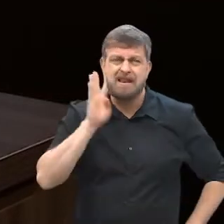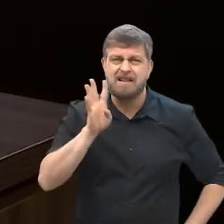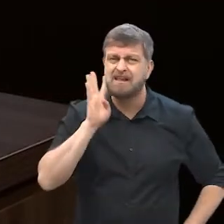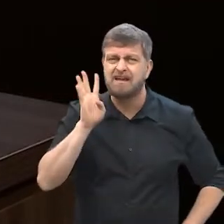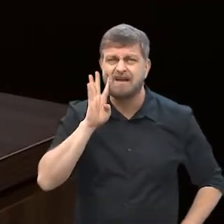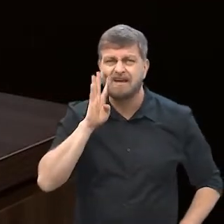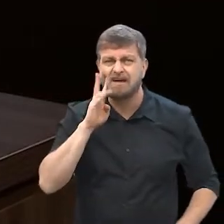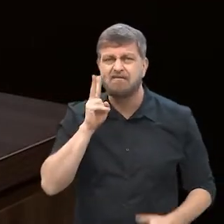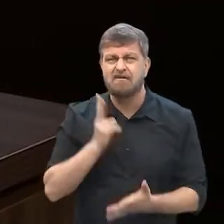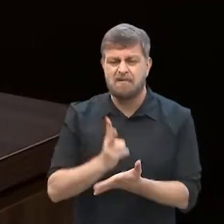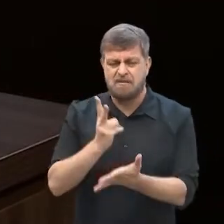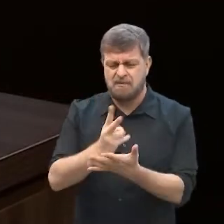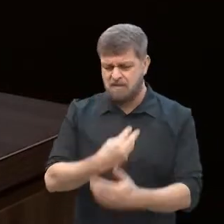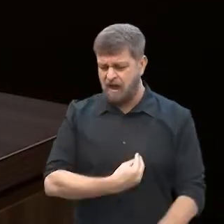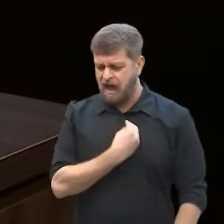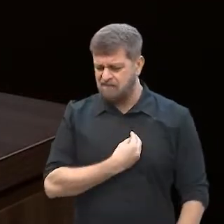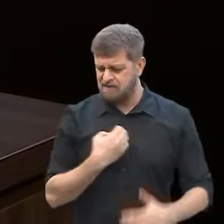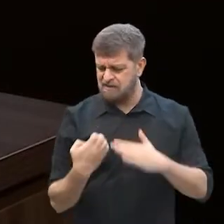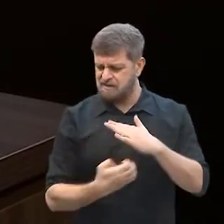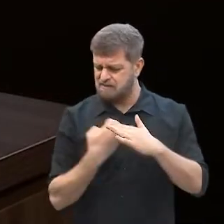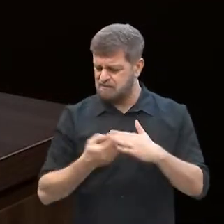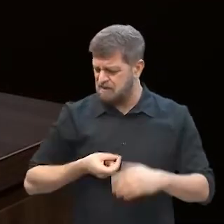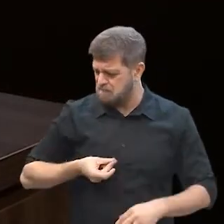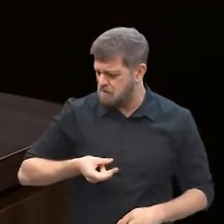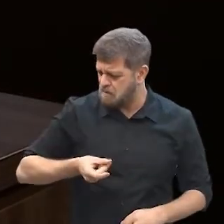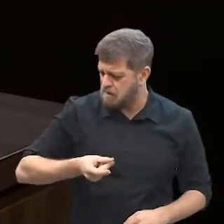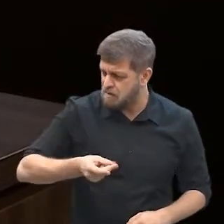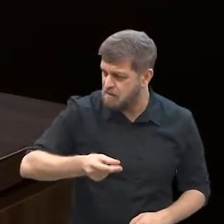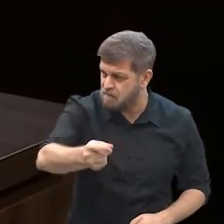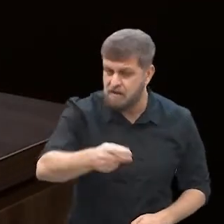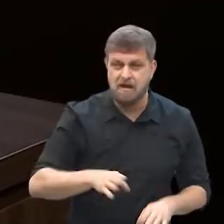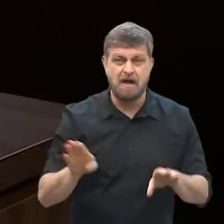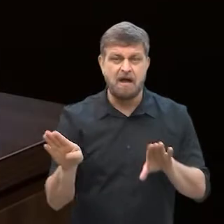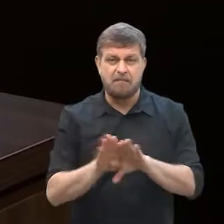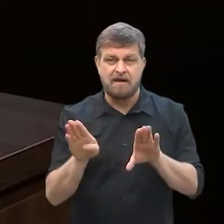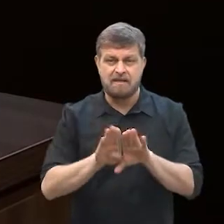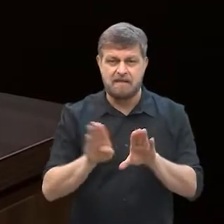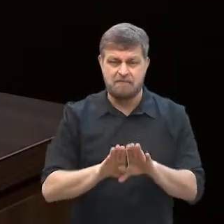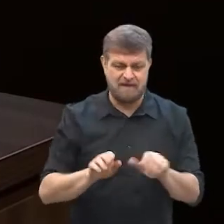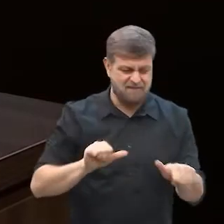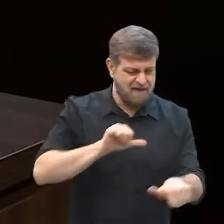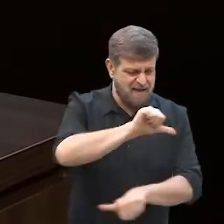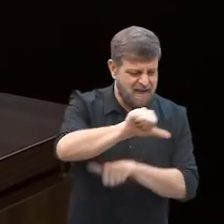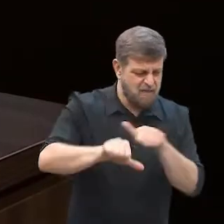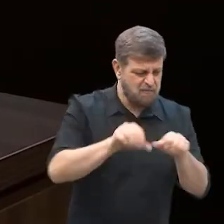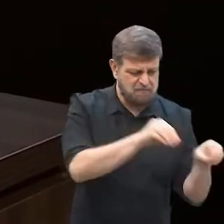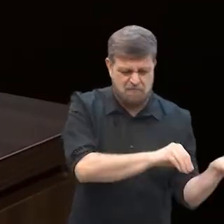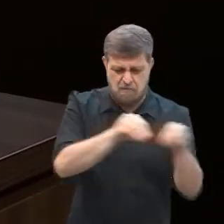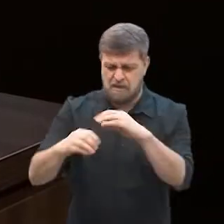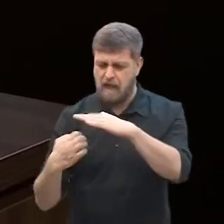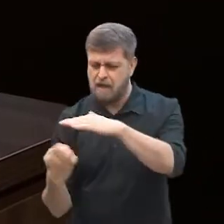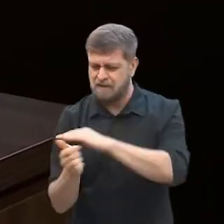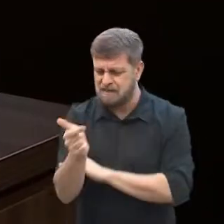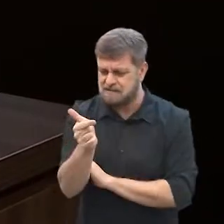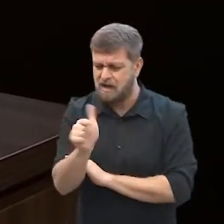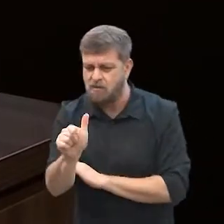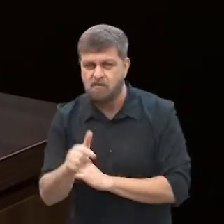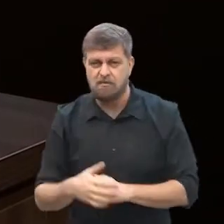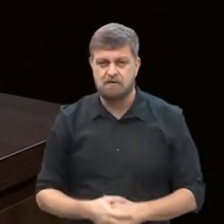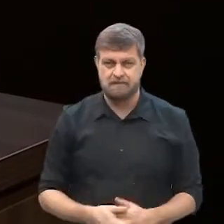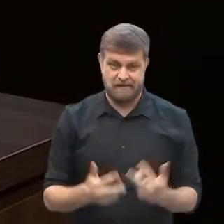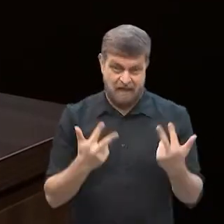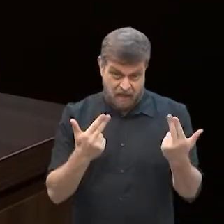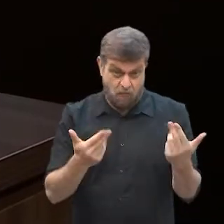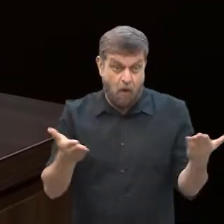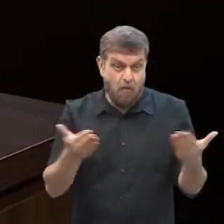ficar muito tempo numa empresa só. Por outro lado, também não é legal você ficar mudando de empresa uma vez por ano, como